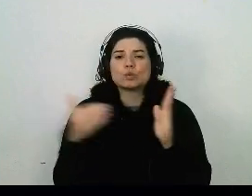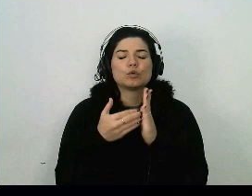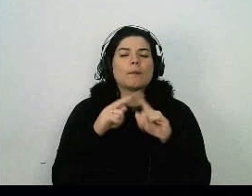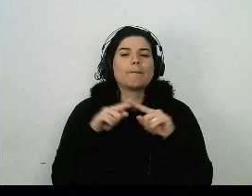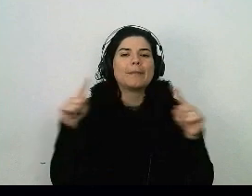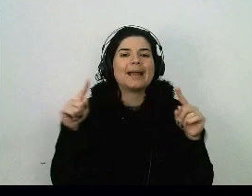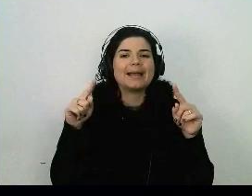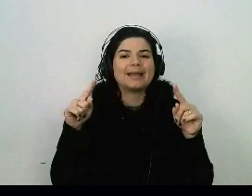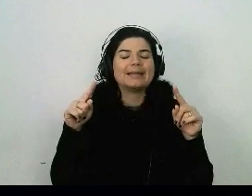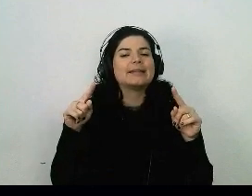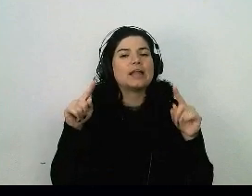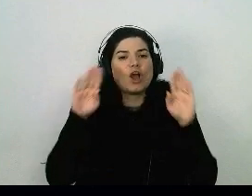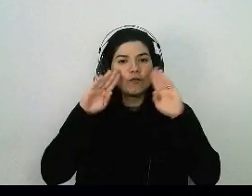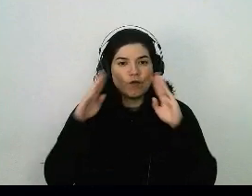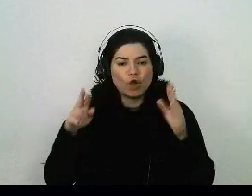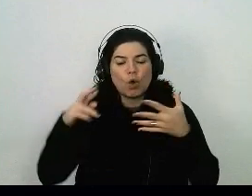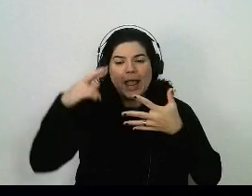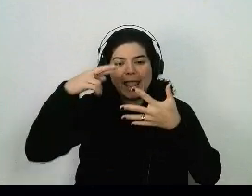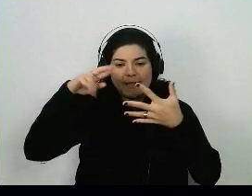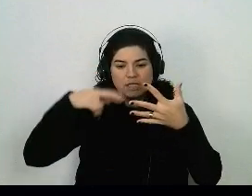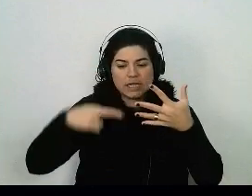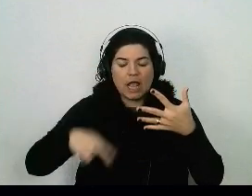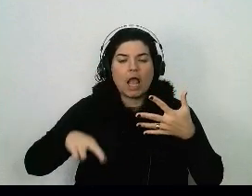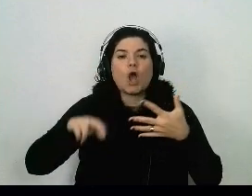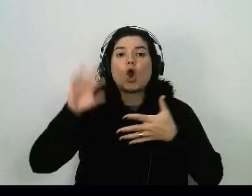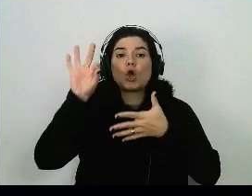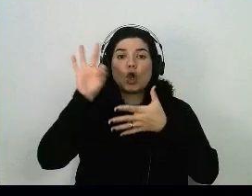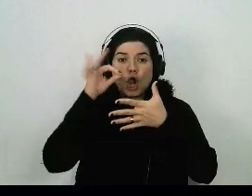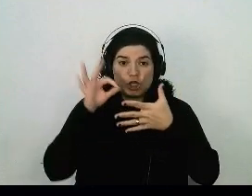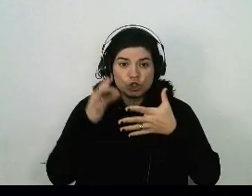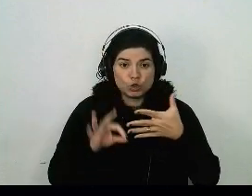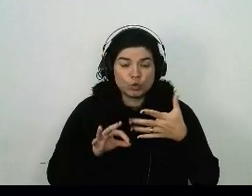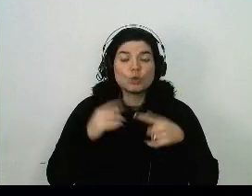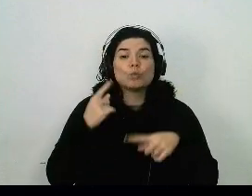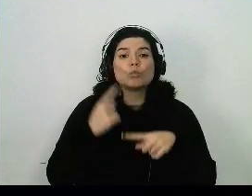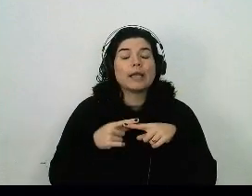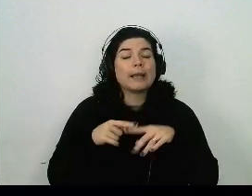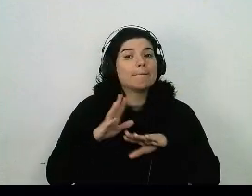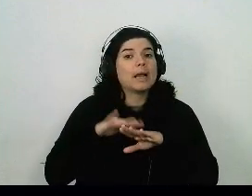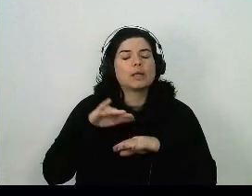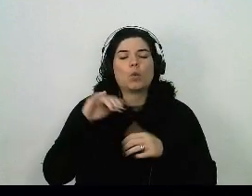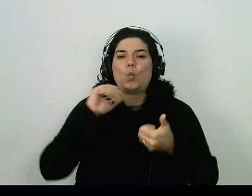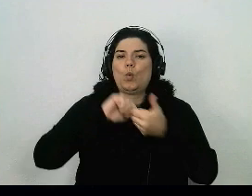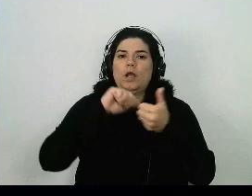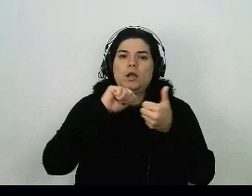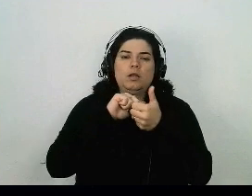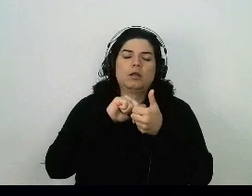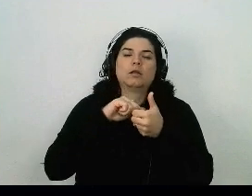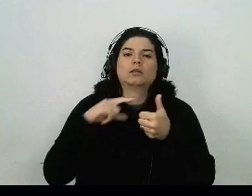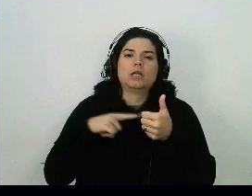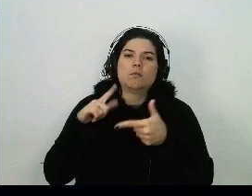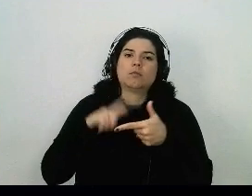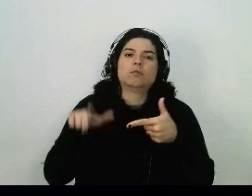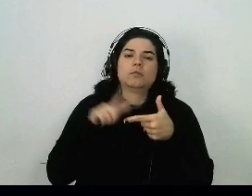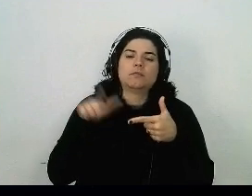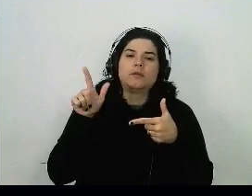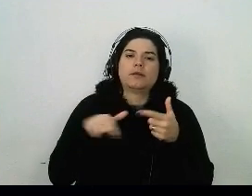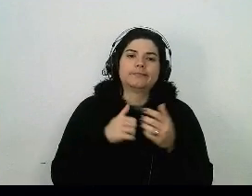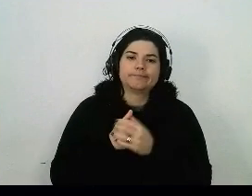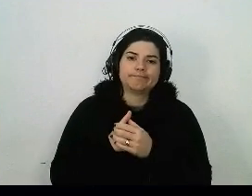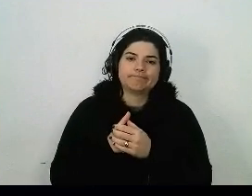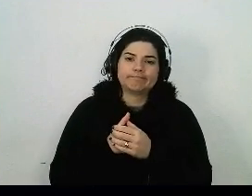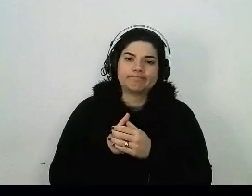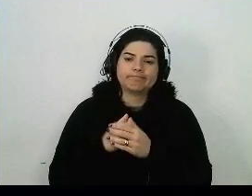código porque eu entendo que nesse momento qualidade de código é o maior problema que eu tenho dentro dessa equipe então eu vou olhar para as minhas cinco dimensões